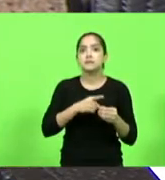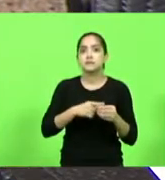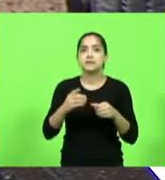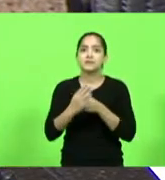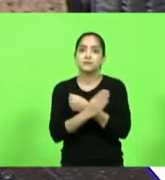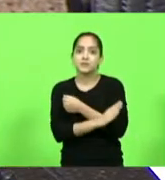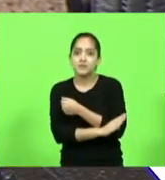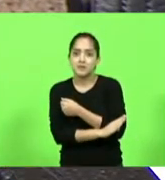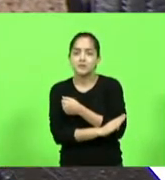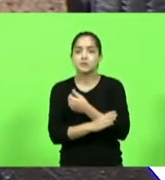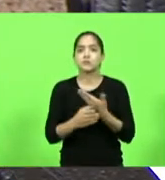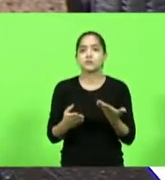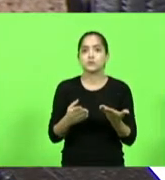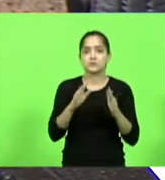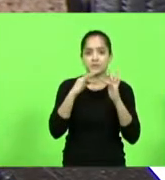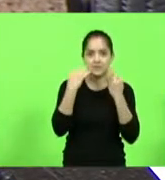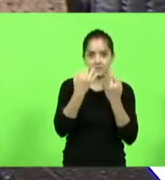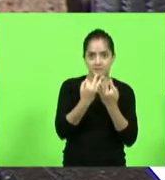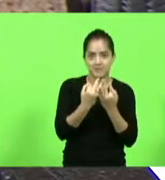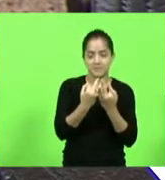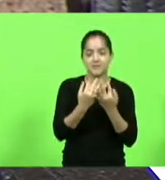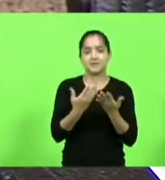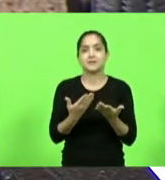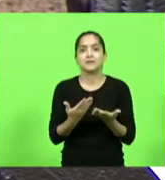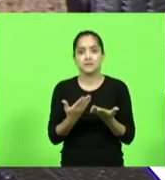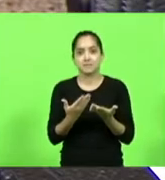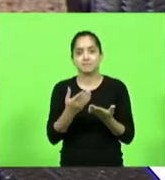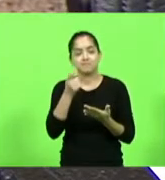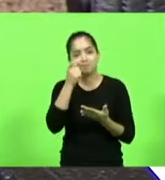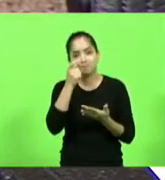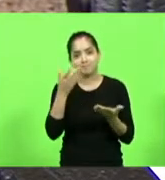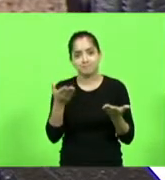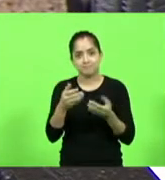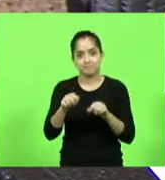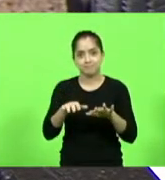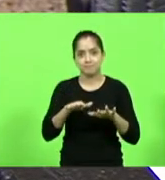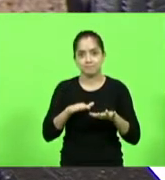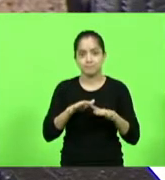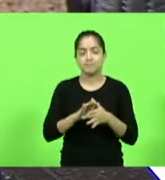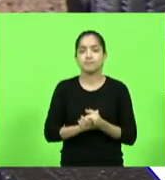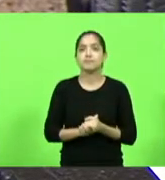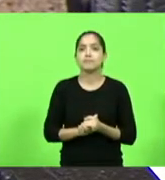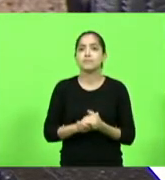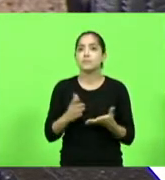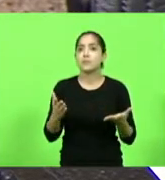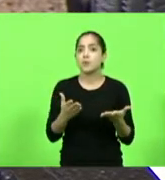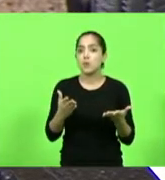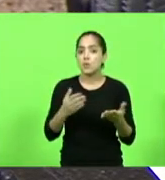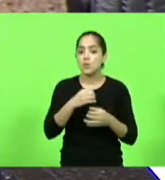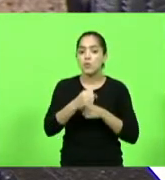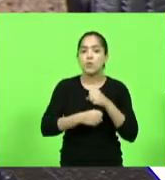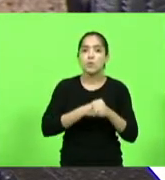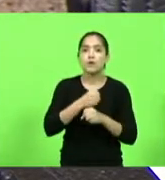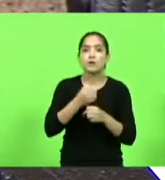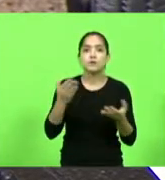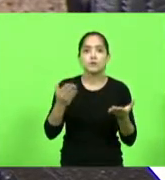pai, cidade da minha família, e hoje nos acompanha aqui na sessão. Mas, senhores, o ano começa